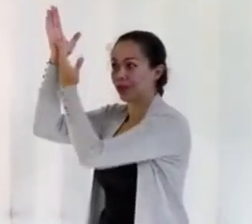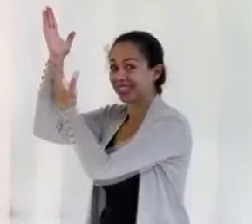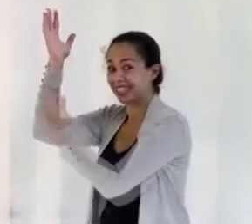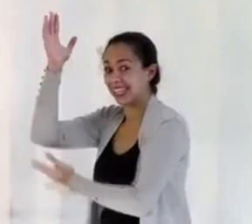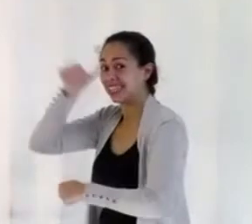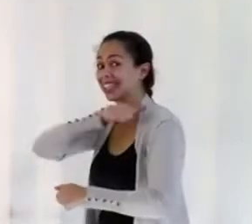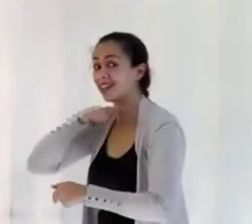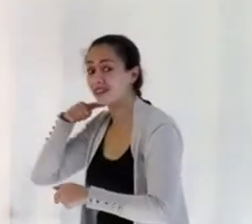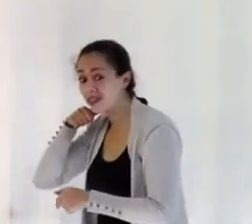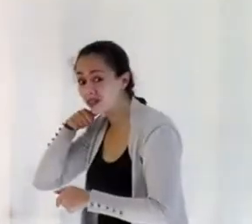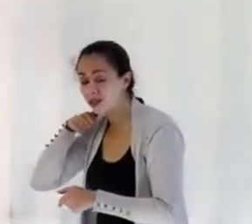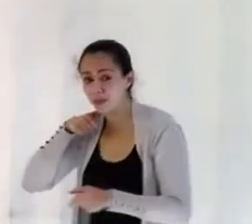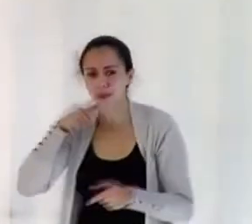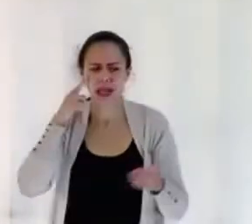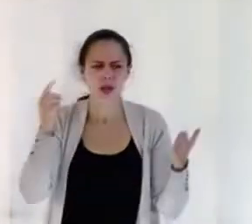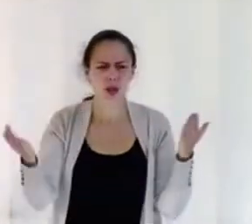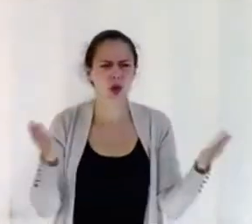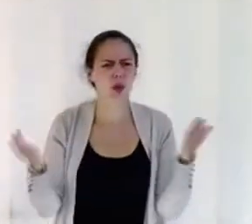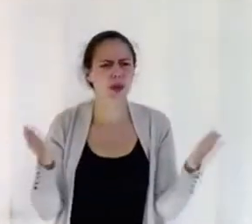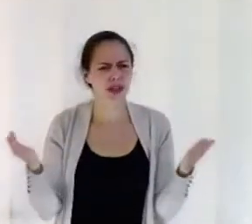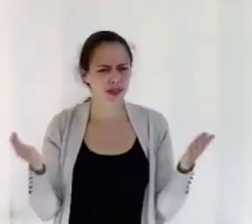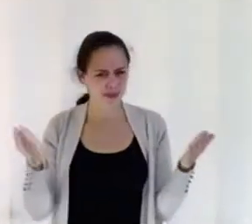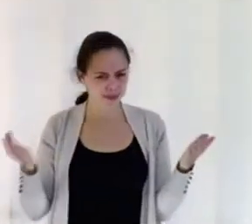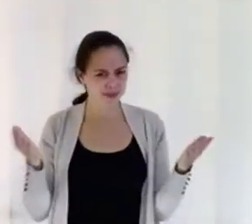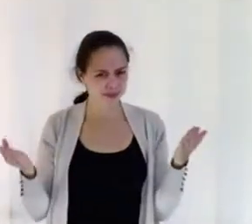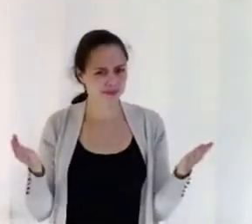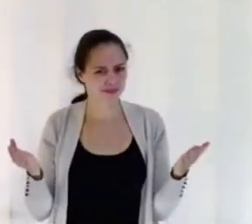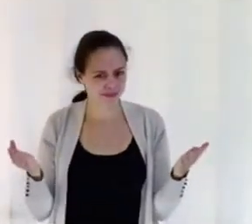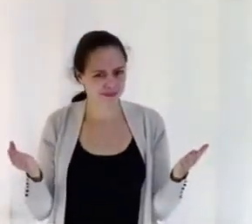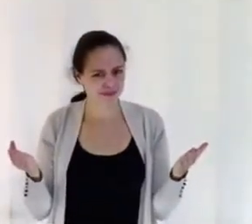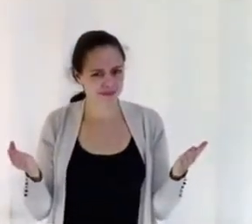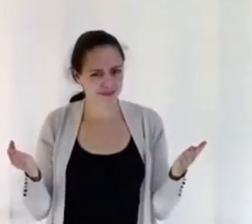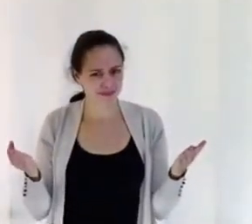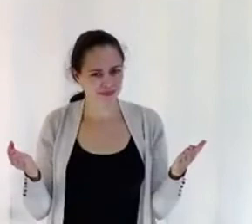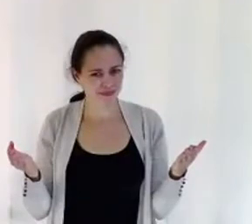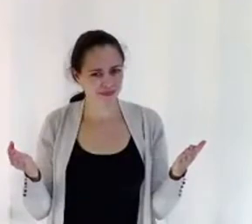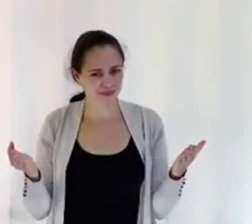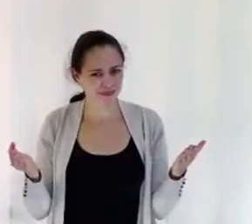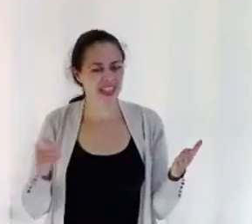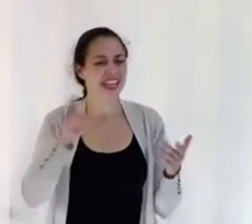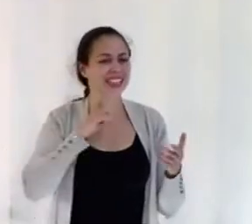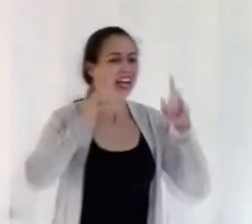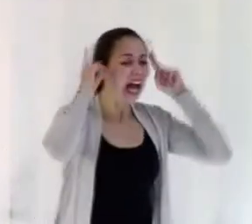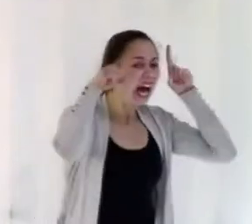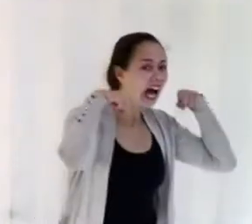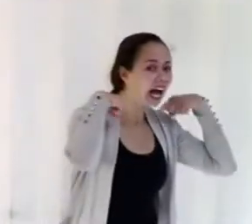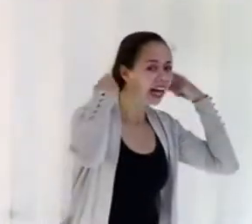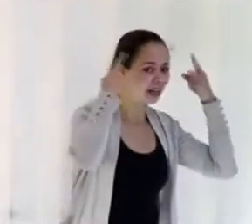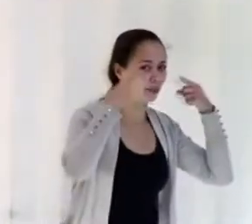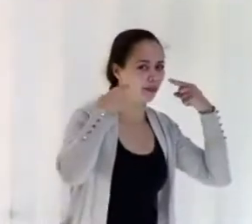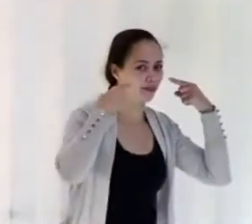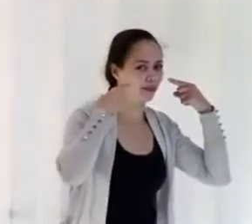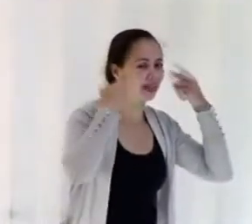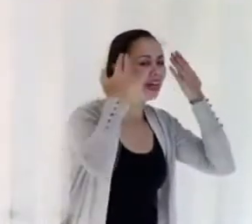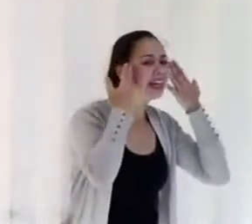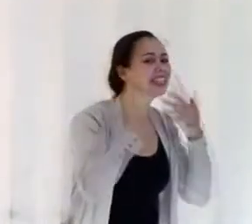do templo, junto ao sacerdote, oferece seus sacrifícios, Cristo, por sua vez, está fora do templo, fora do